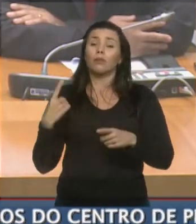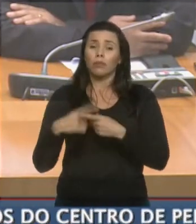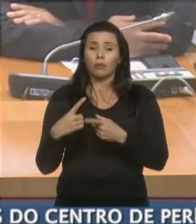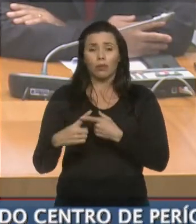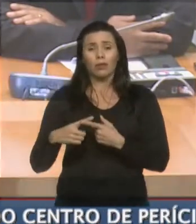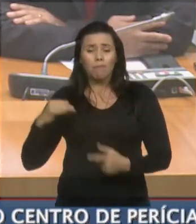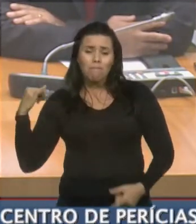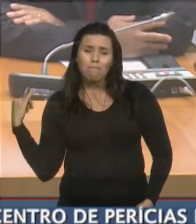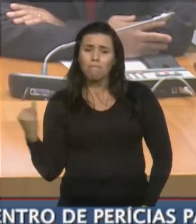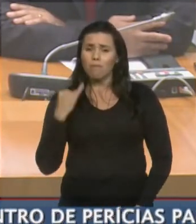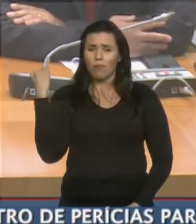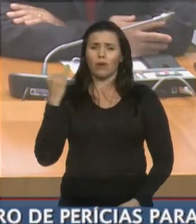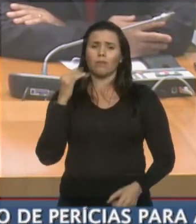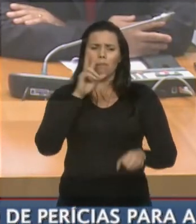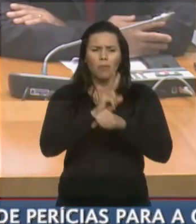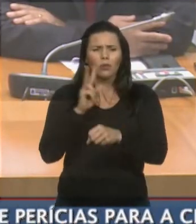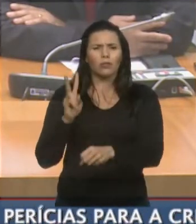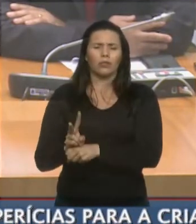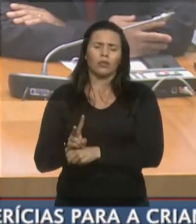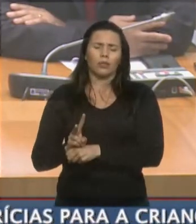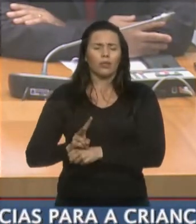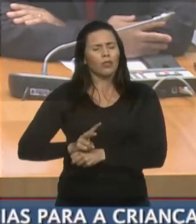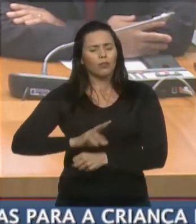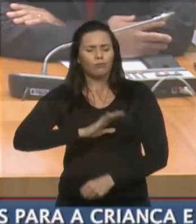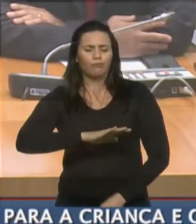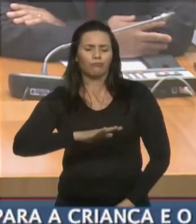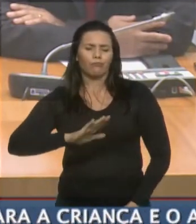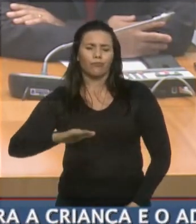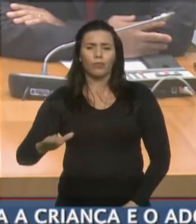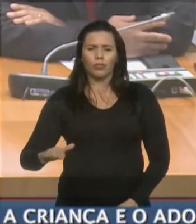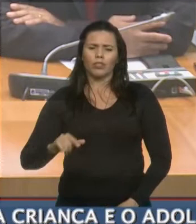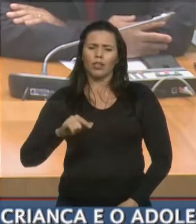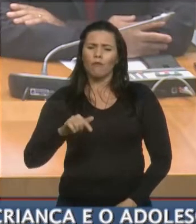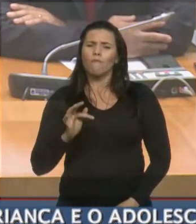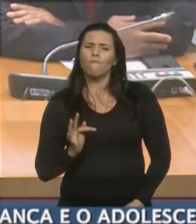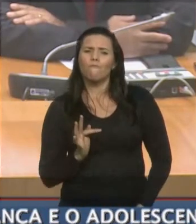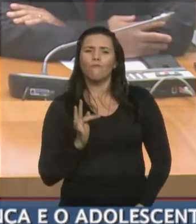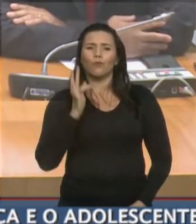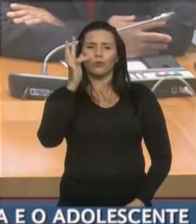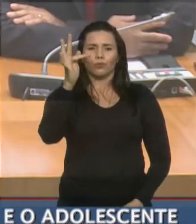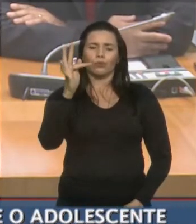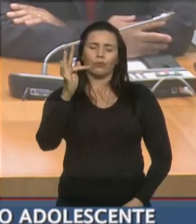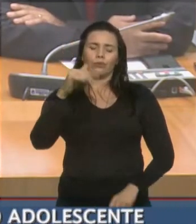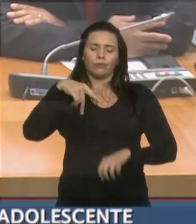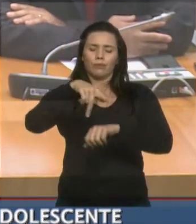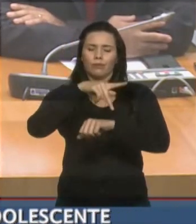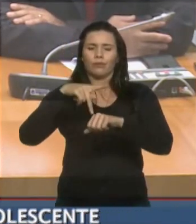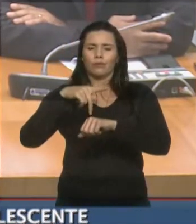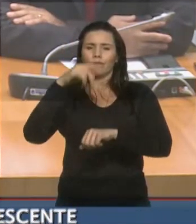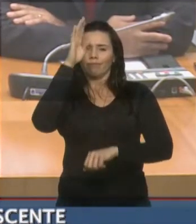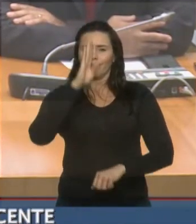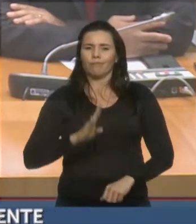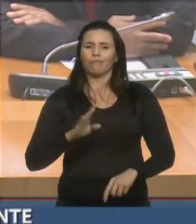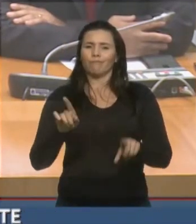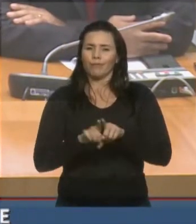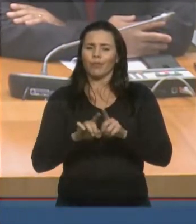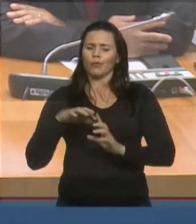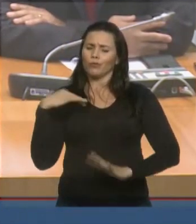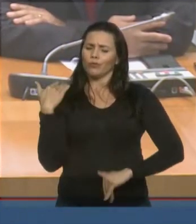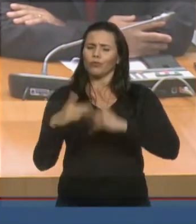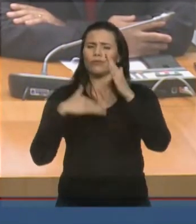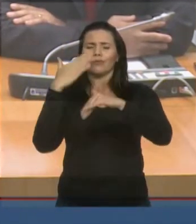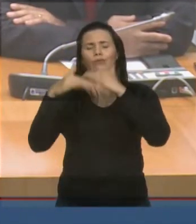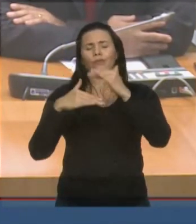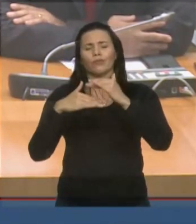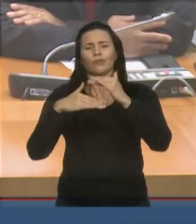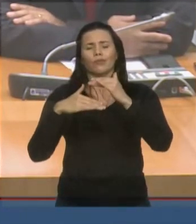cuidando realmente do nosso futuro, protegendo aqueles que serão o futuro do nosso país e a melhoria de toda a comunidade